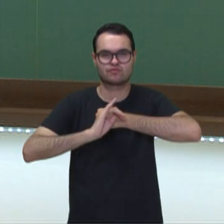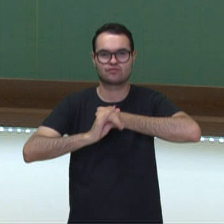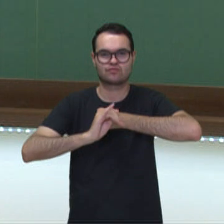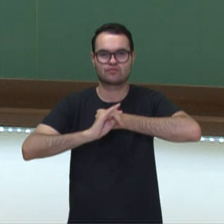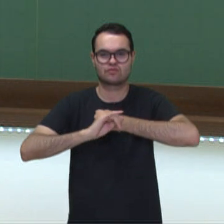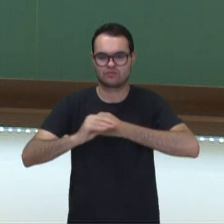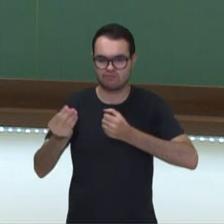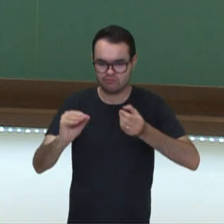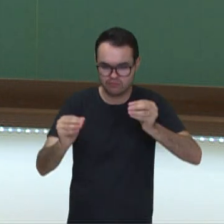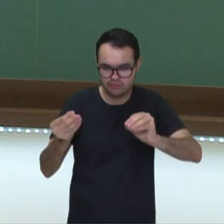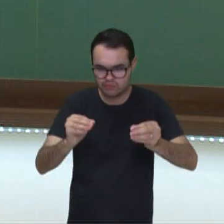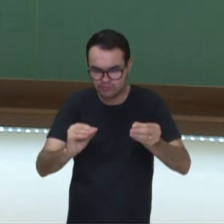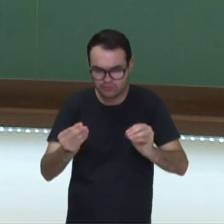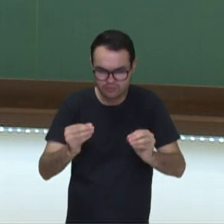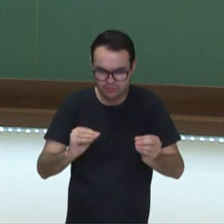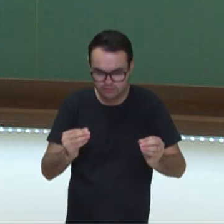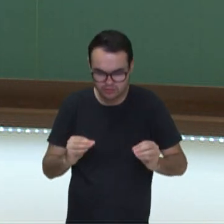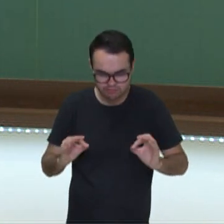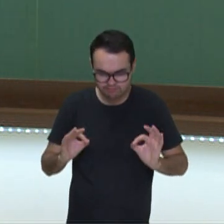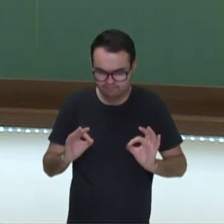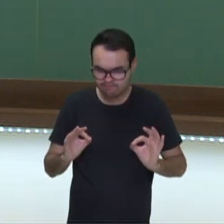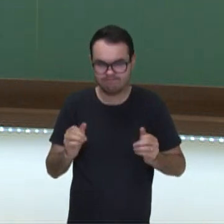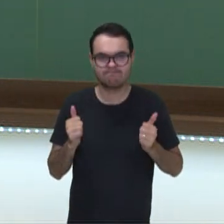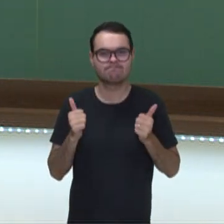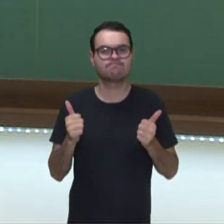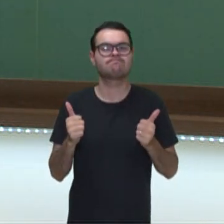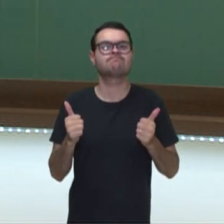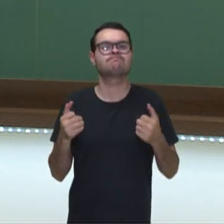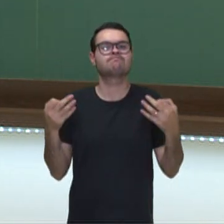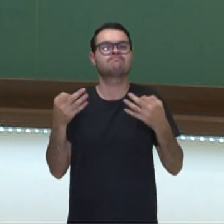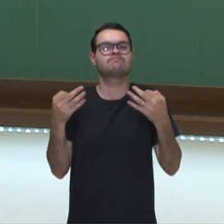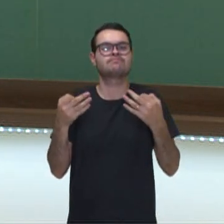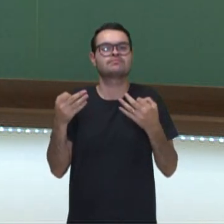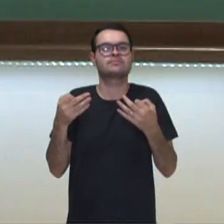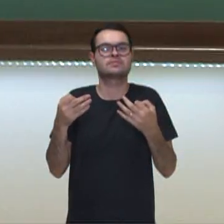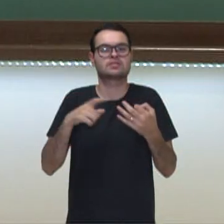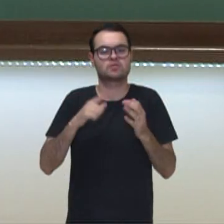Seus elementos composicionais, por assim dizer, que sustentam